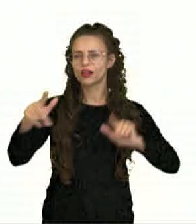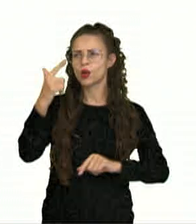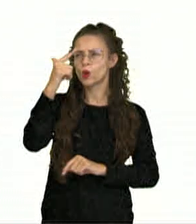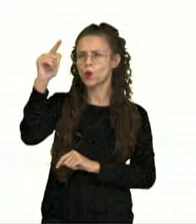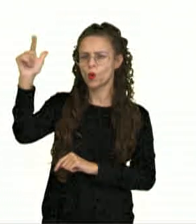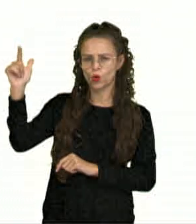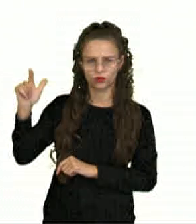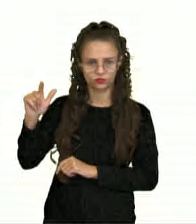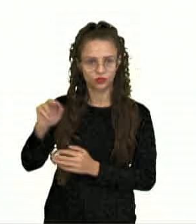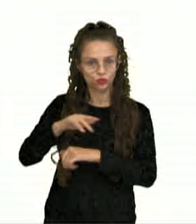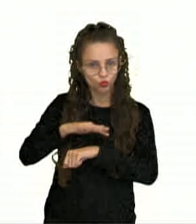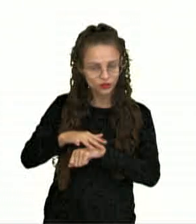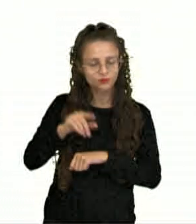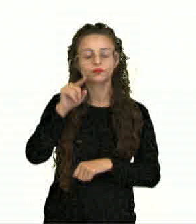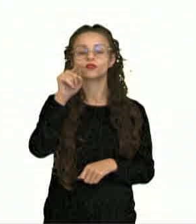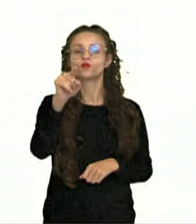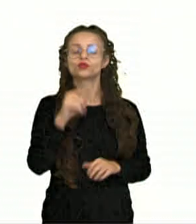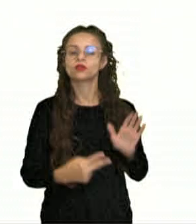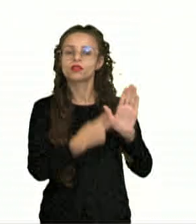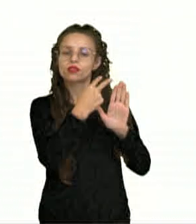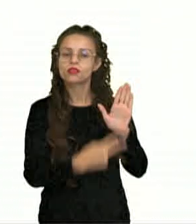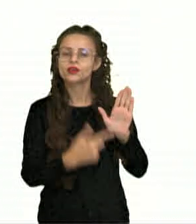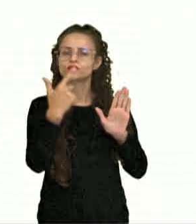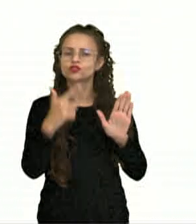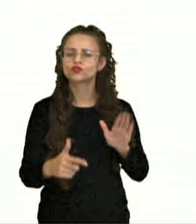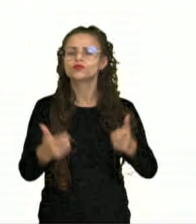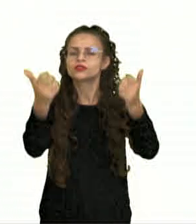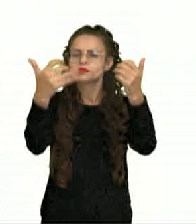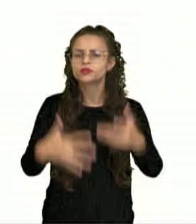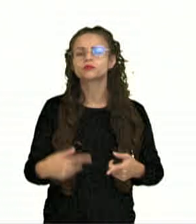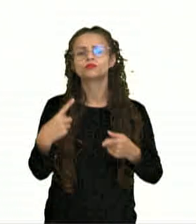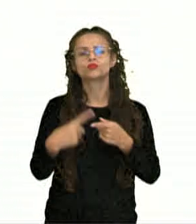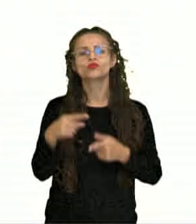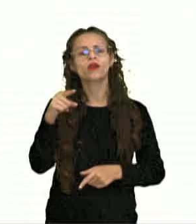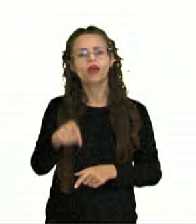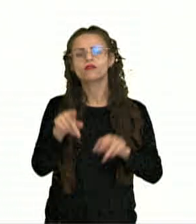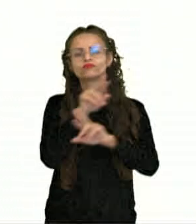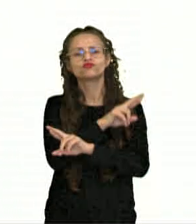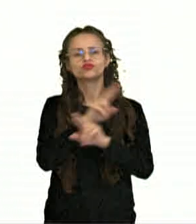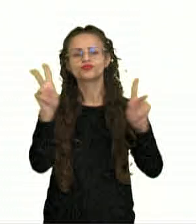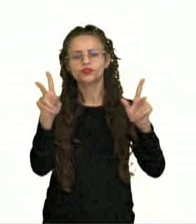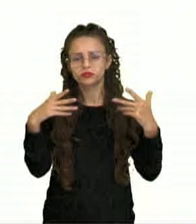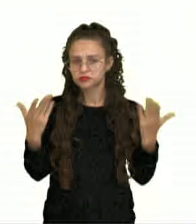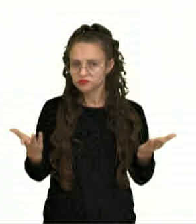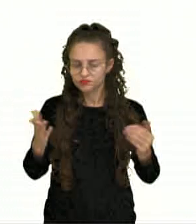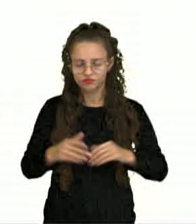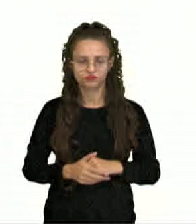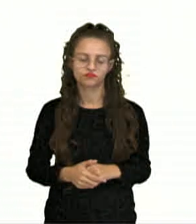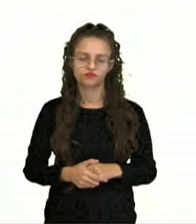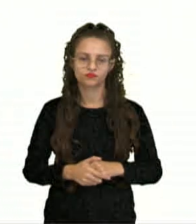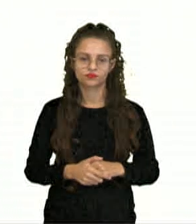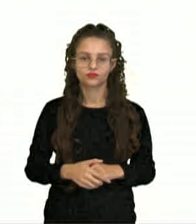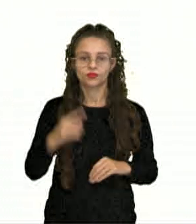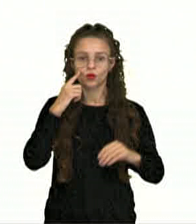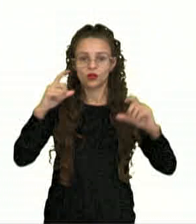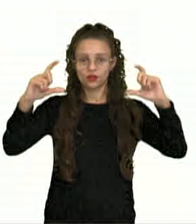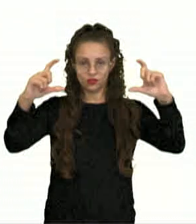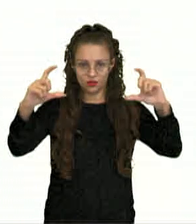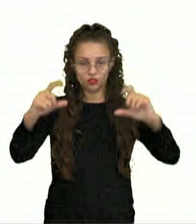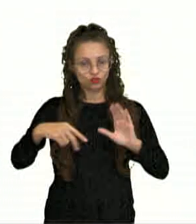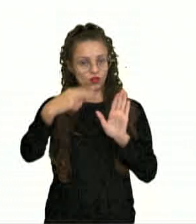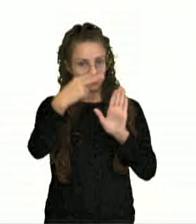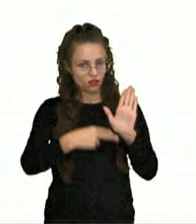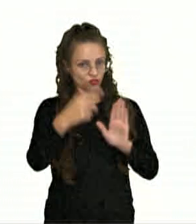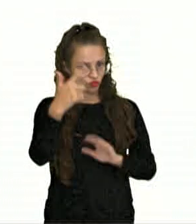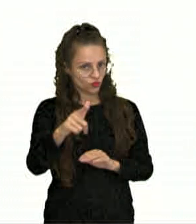te peço? Releia e explique por que ela é diferente. Então, está aqui o trechinho, vamos reler